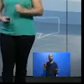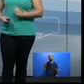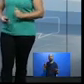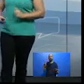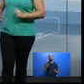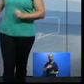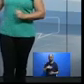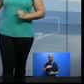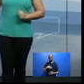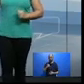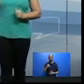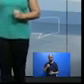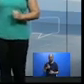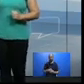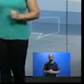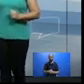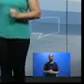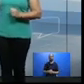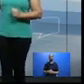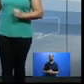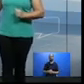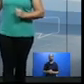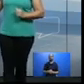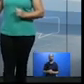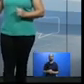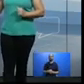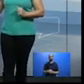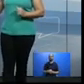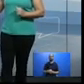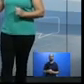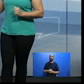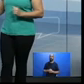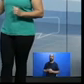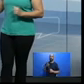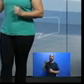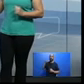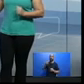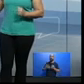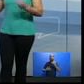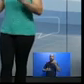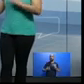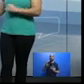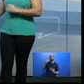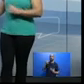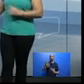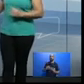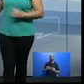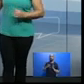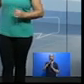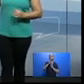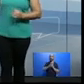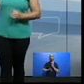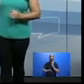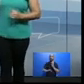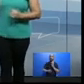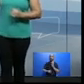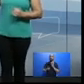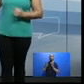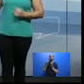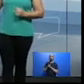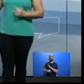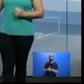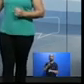Tranquilo? Nós vamos ouvir as explicações dos textos e responder as perguntas juntos.